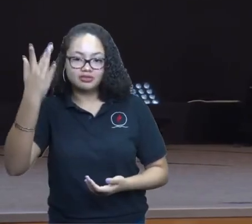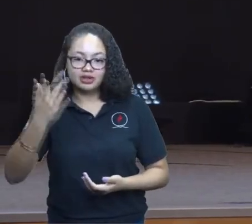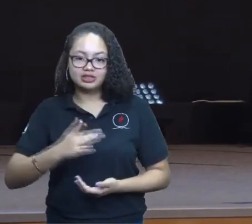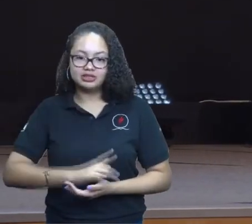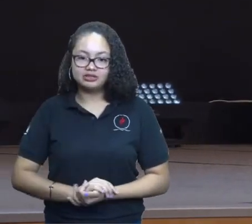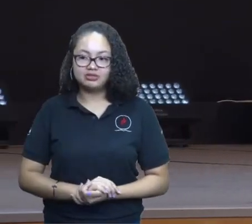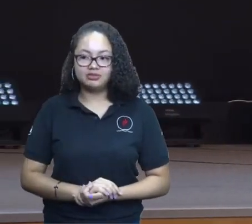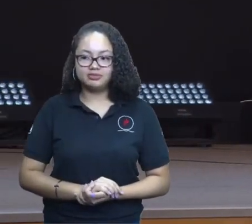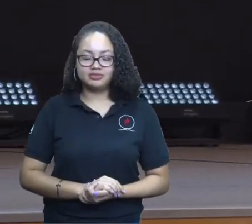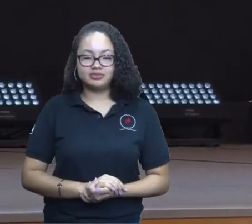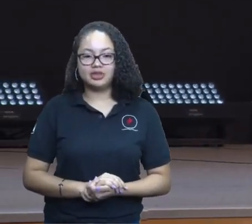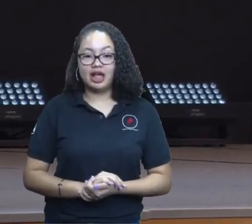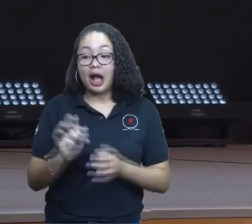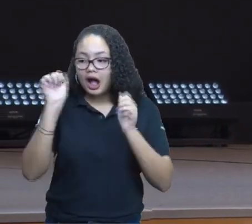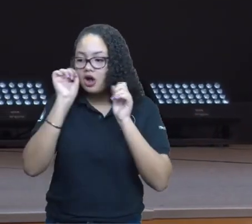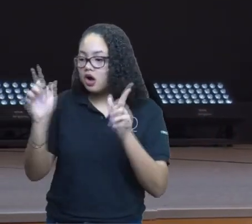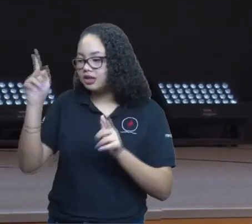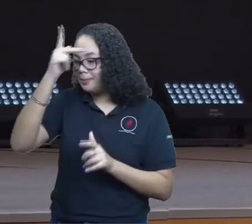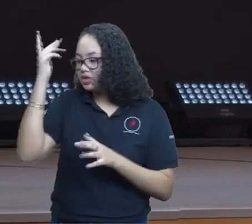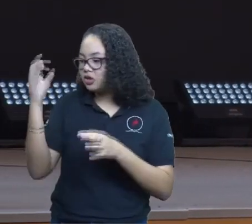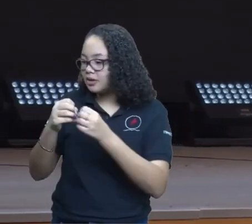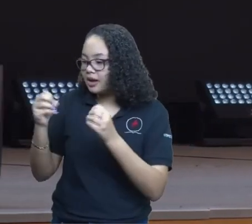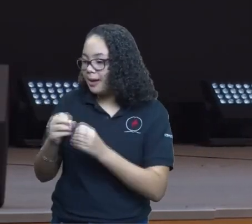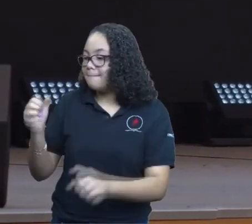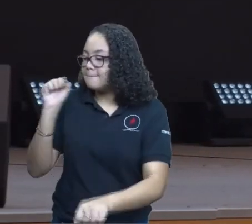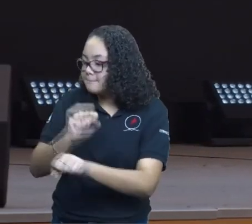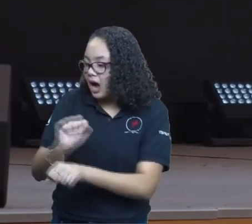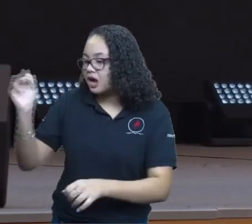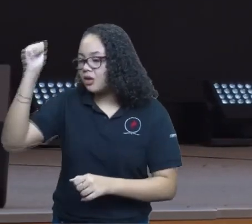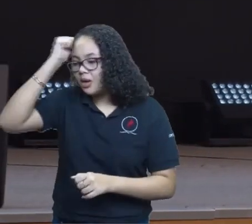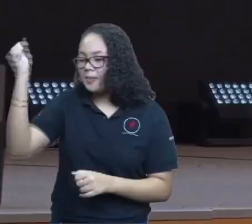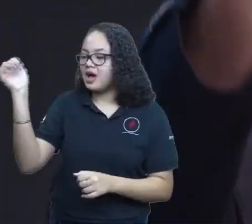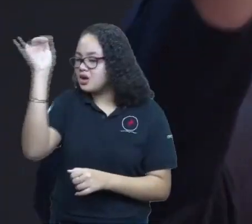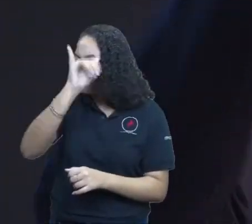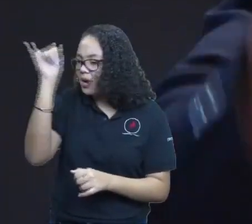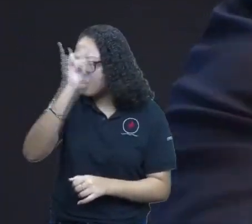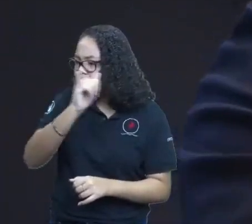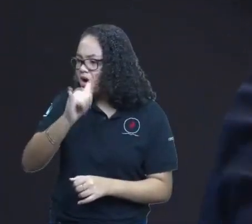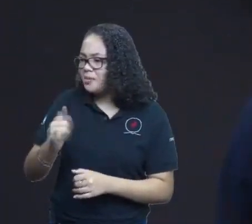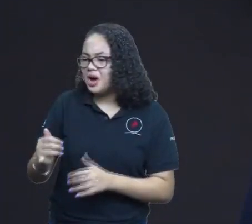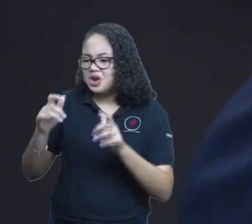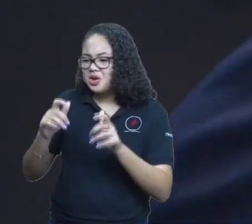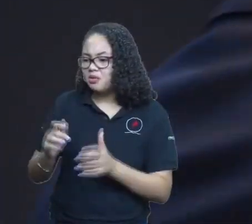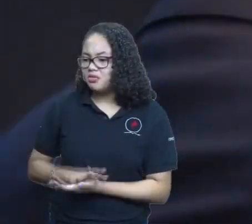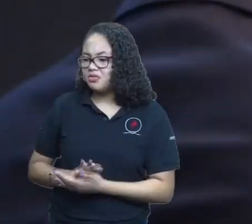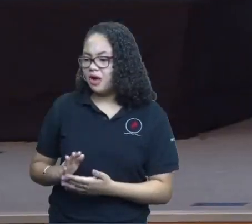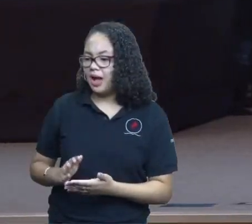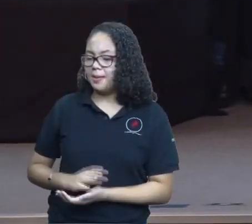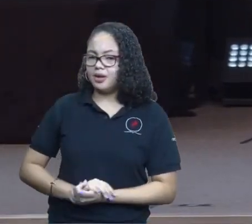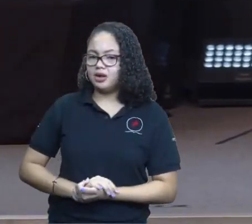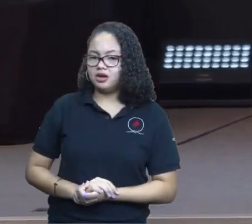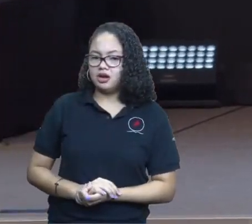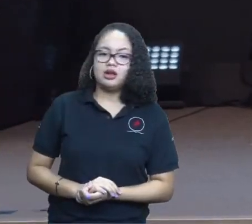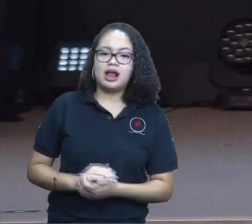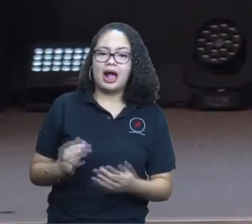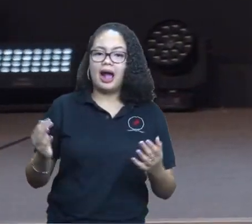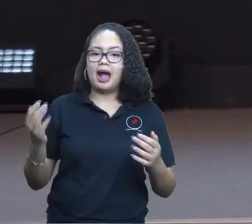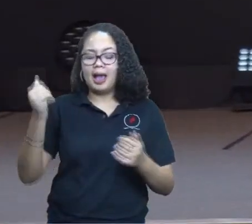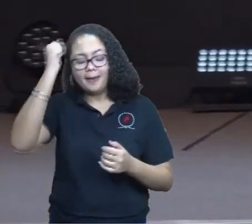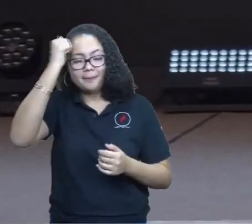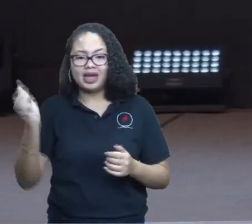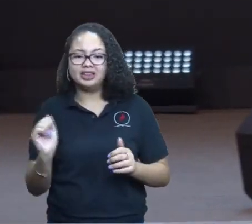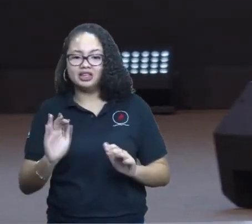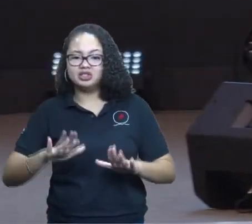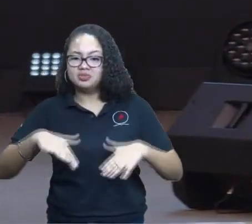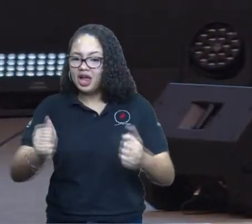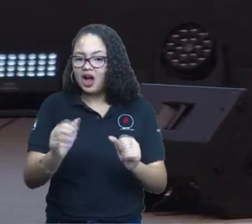acorda a pessoa que está do seu lado fala para com essa arrependimento bobos isso não leva a lugar nenhum não se arrependa de ser excelente não